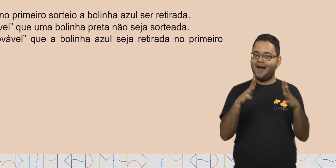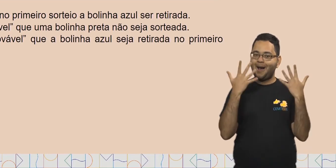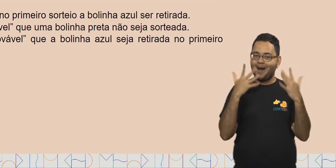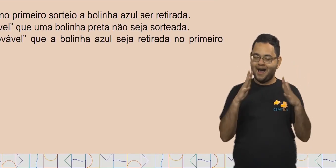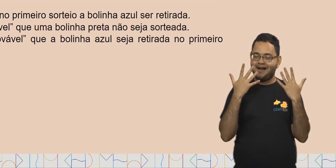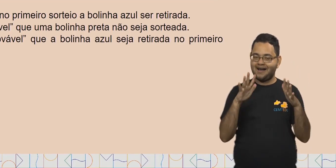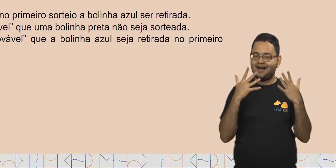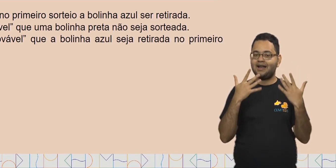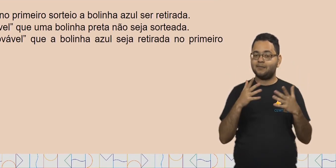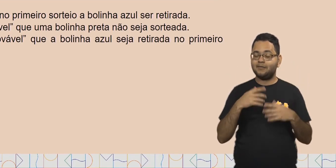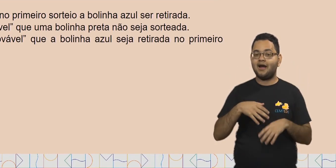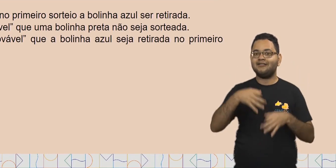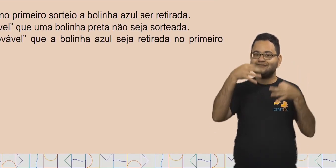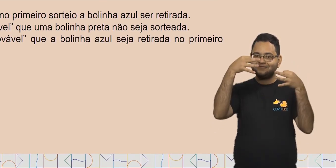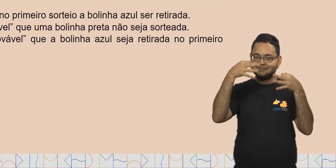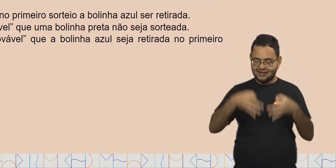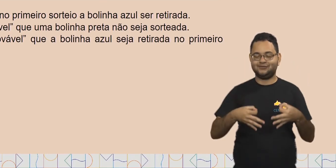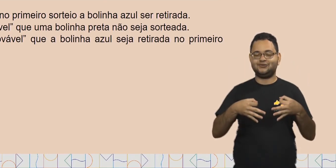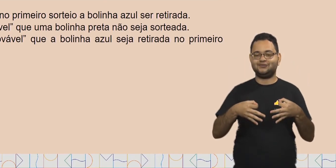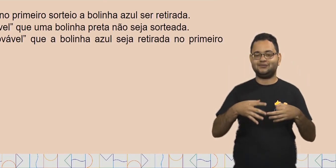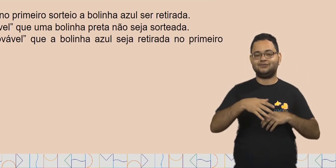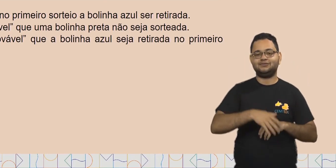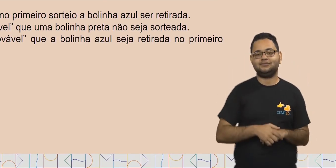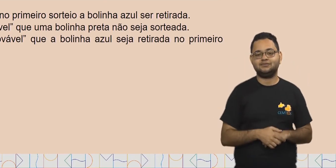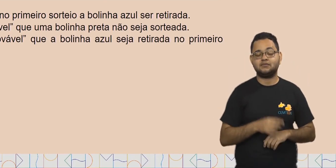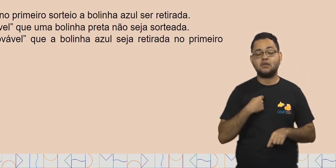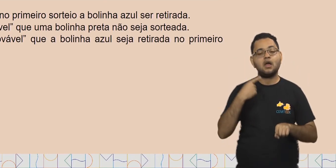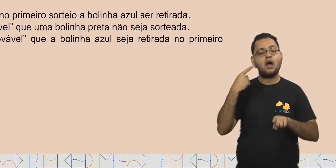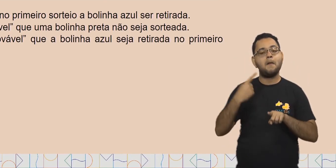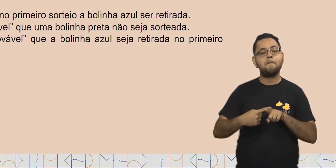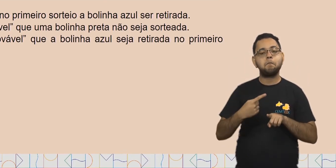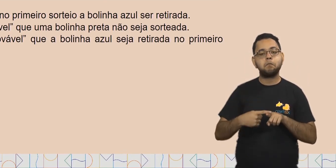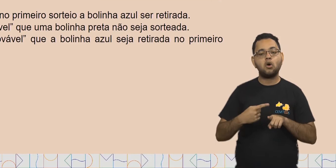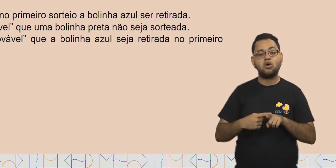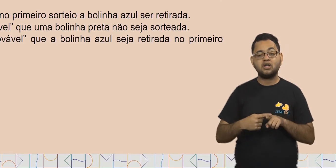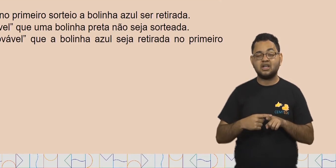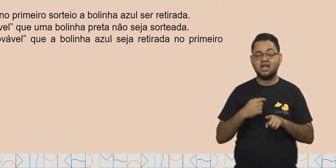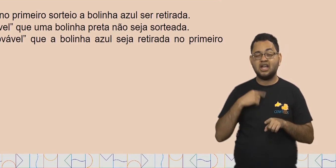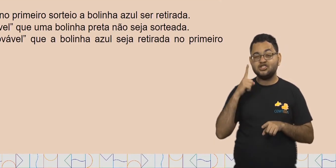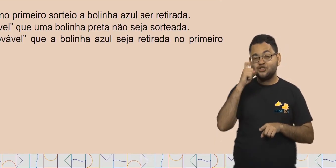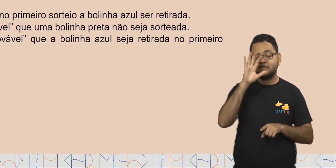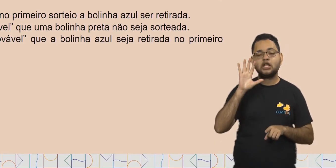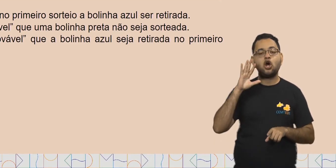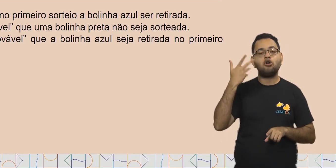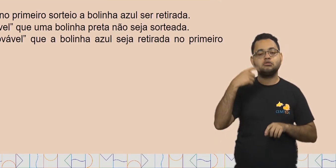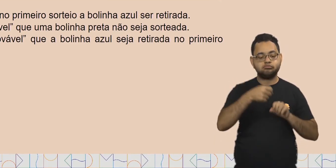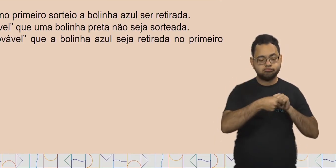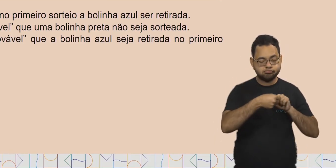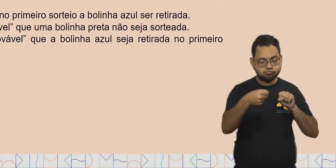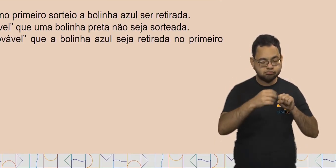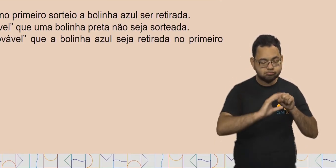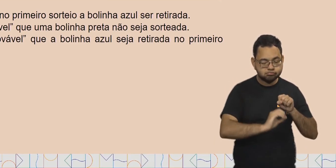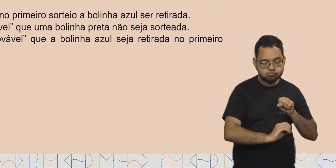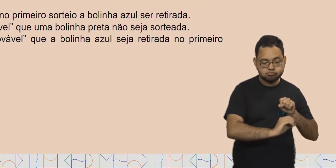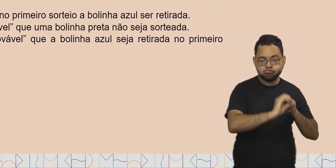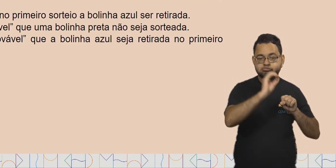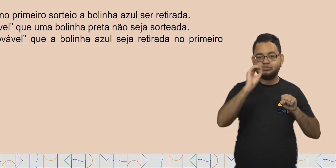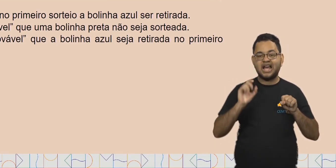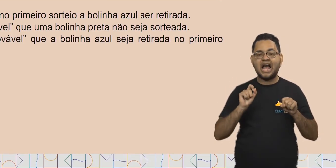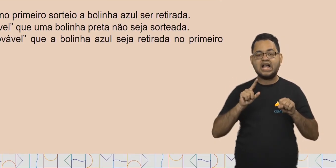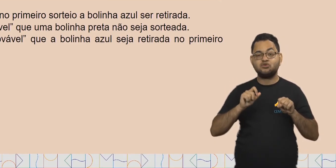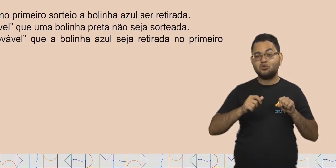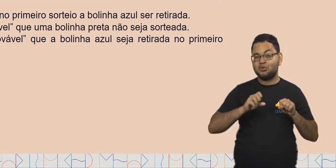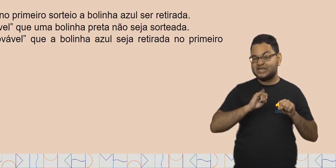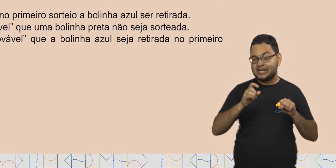de parabéns acertou porque porque será pouco provável que a bolinha